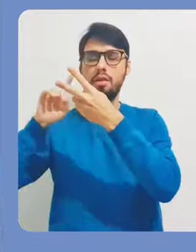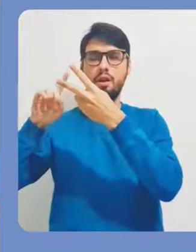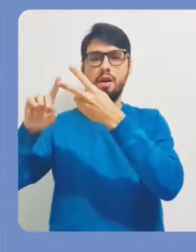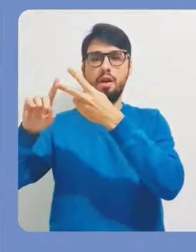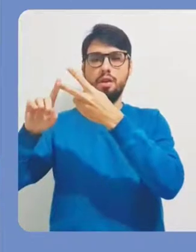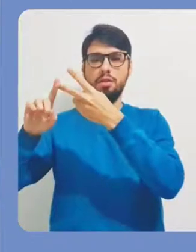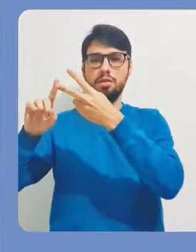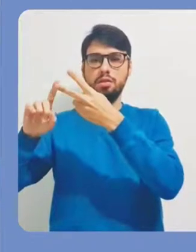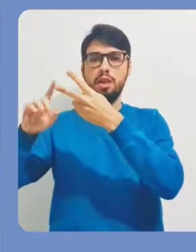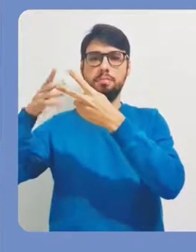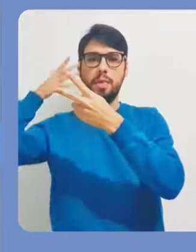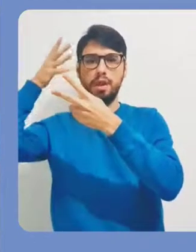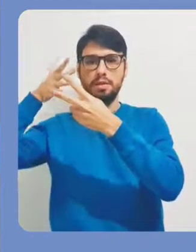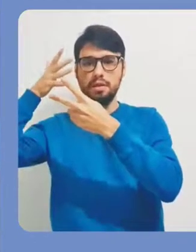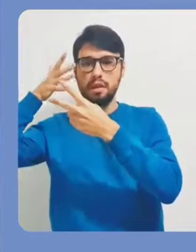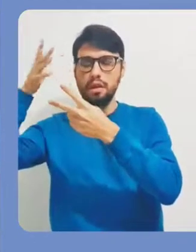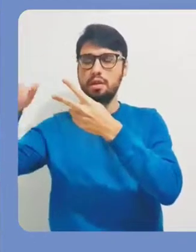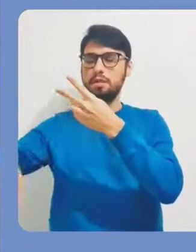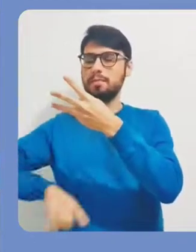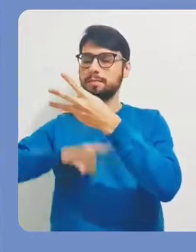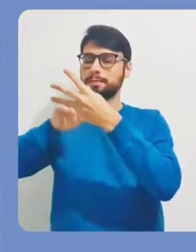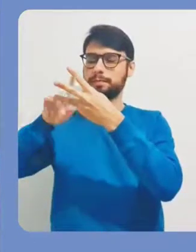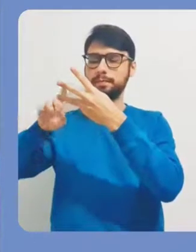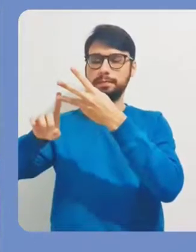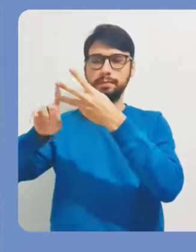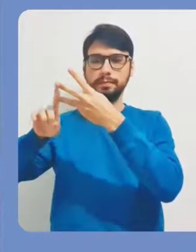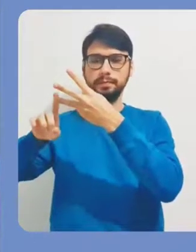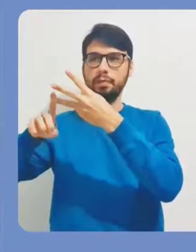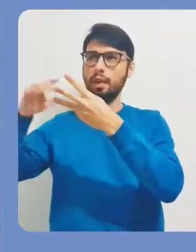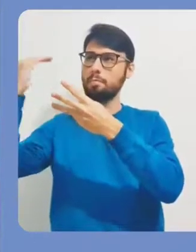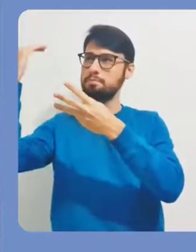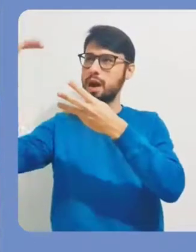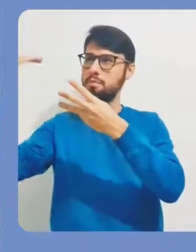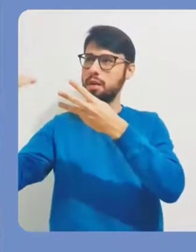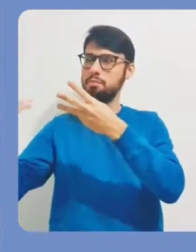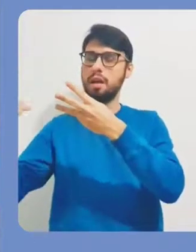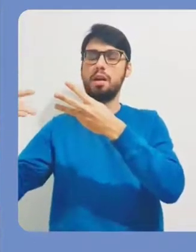dos palestrantes. E quando eu clicar aqui em